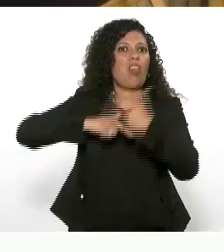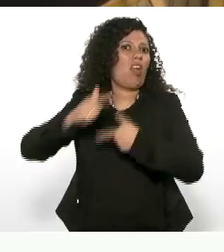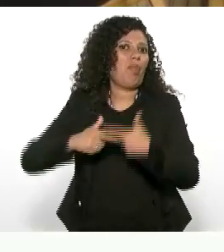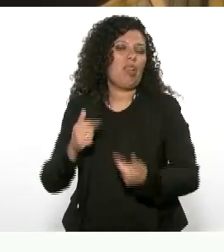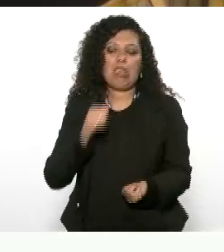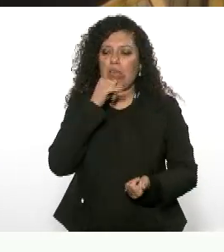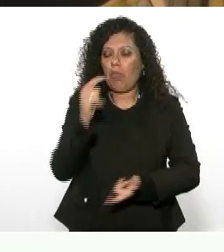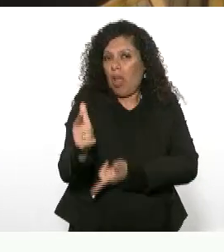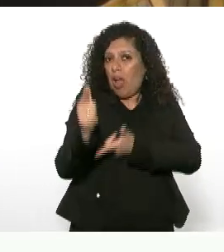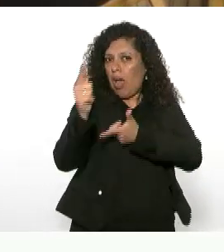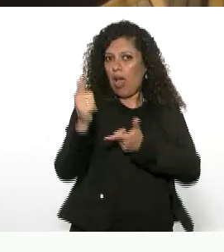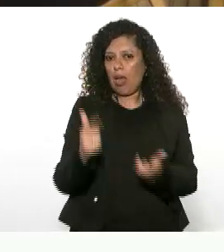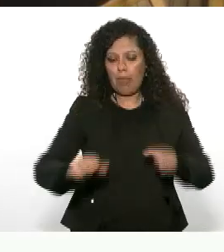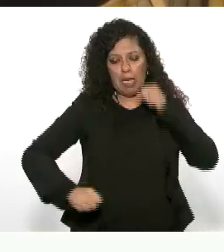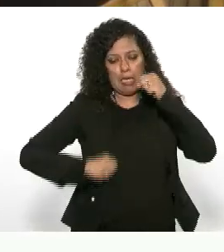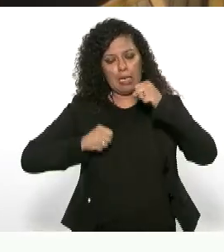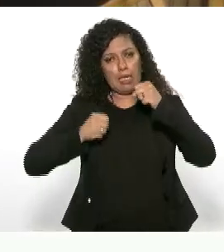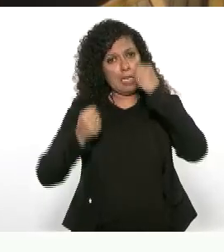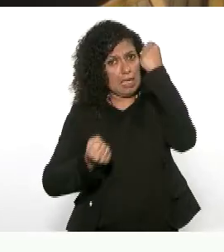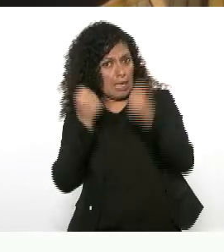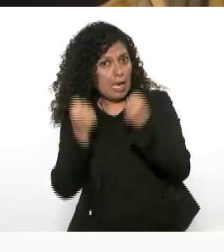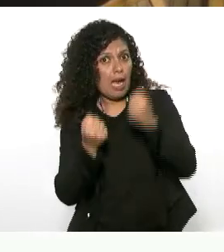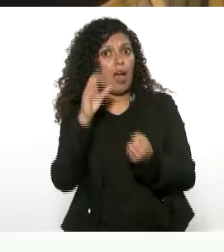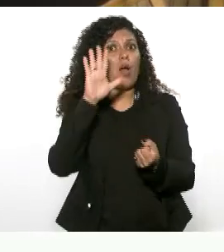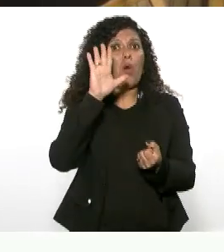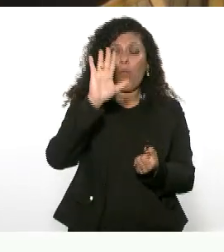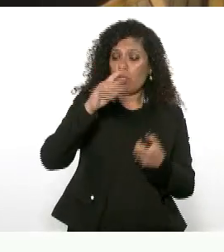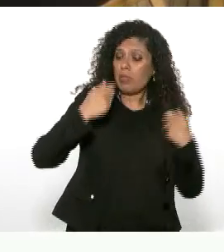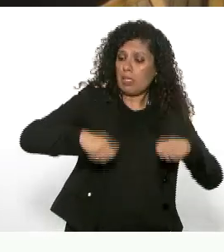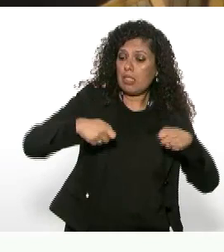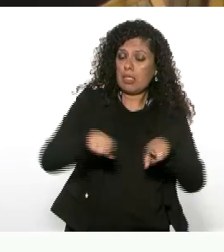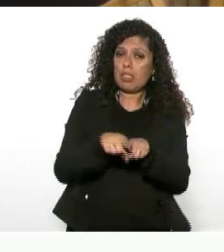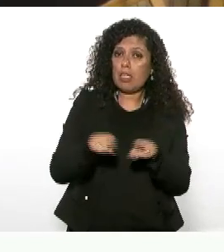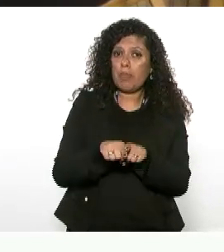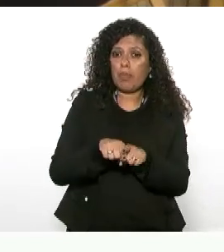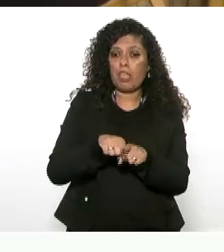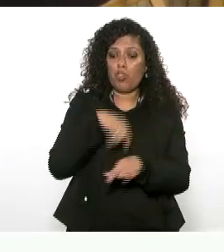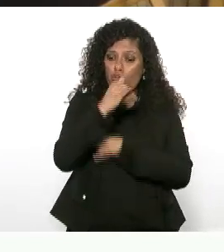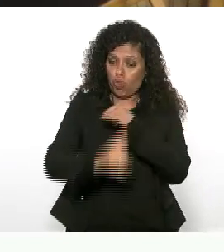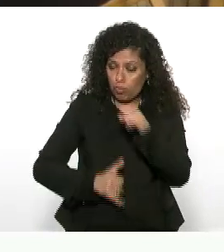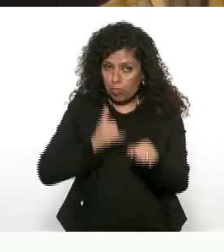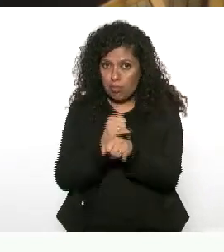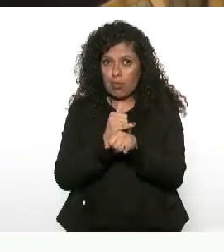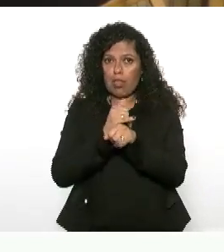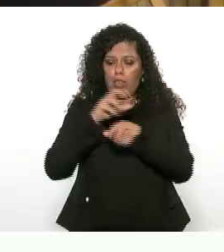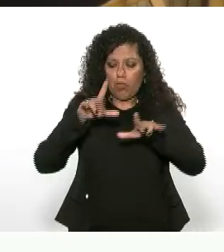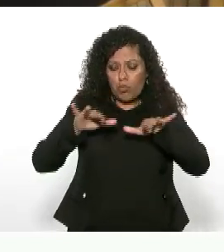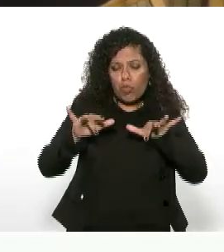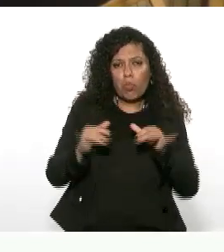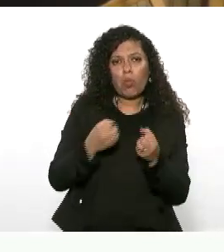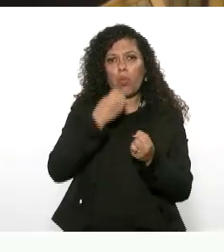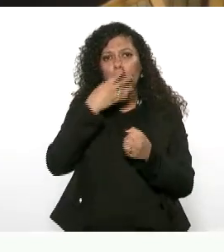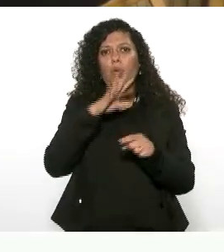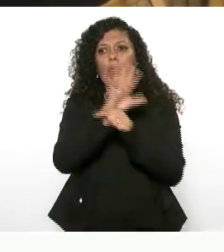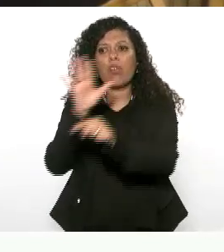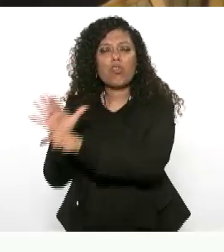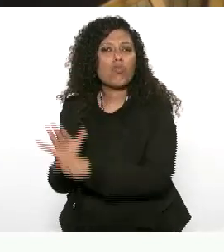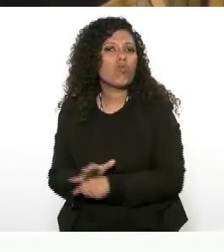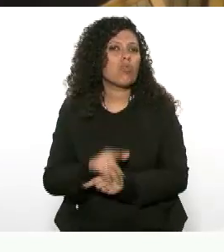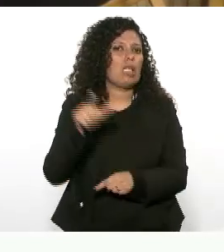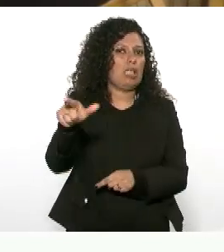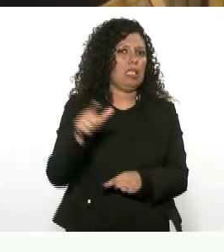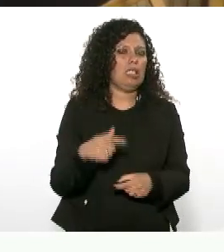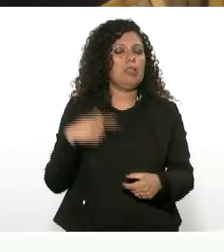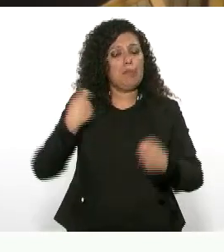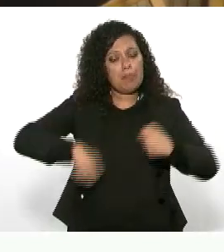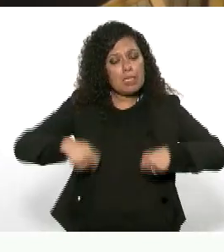de armamento e viatura, mas ele também precisa de computadores e de um software avançado para que ele possa dar continuidade às suas investigações.